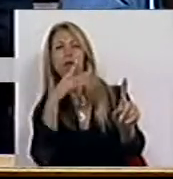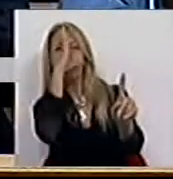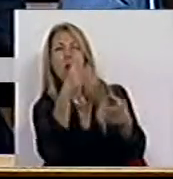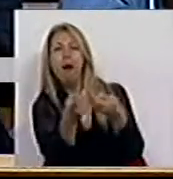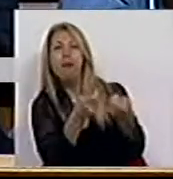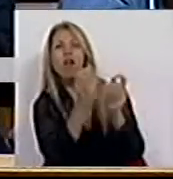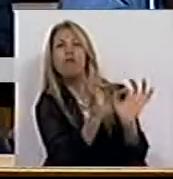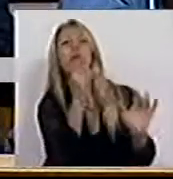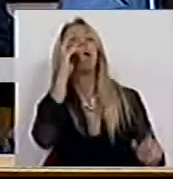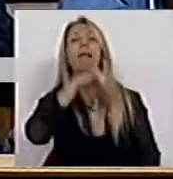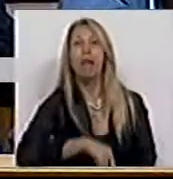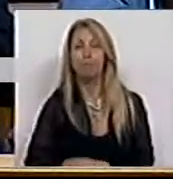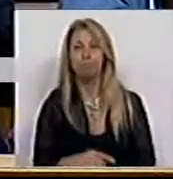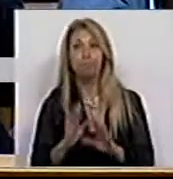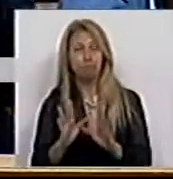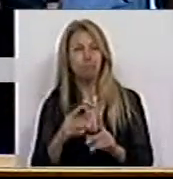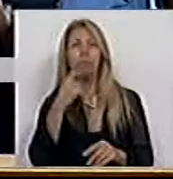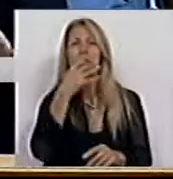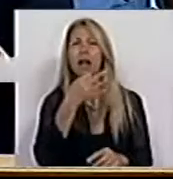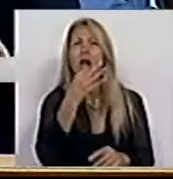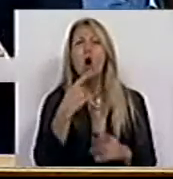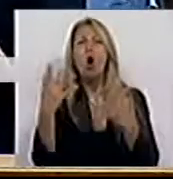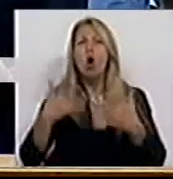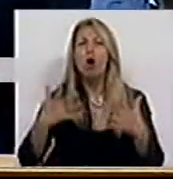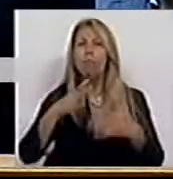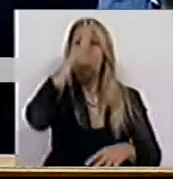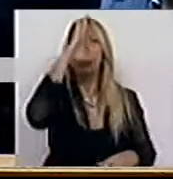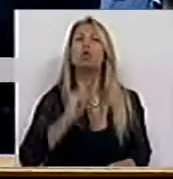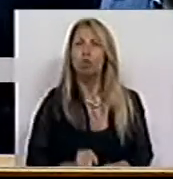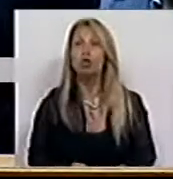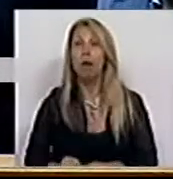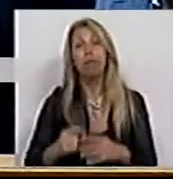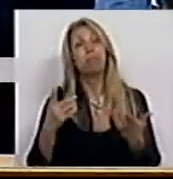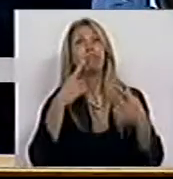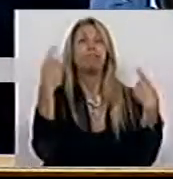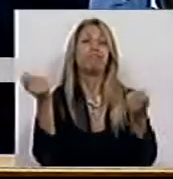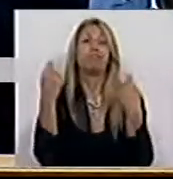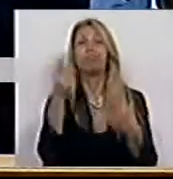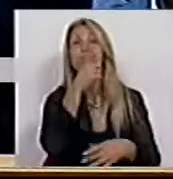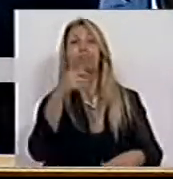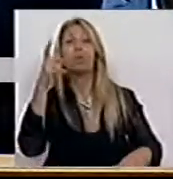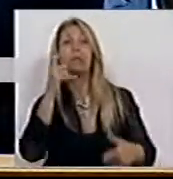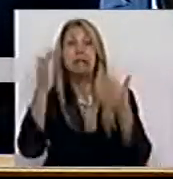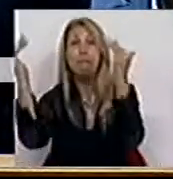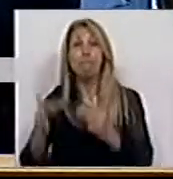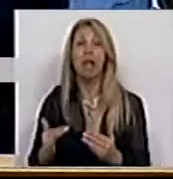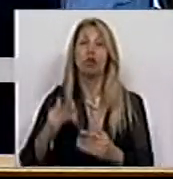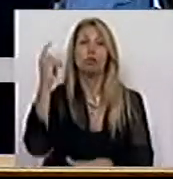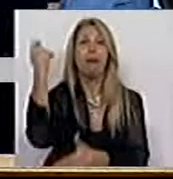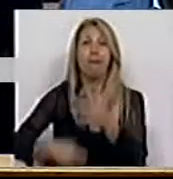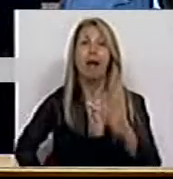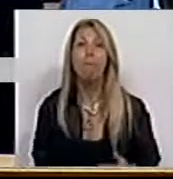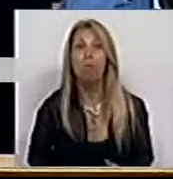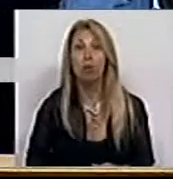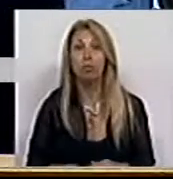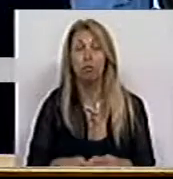partes, sobre o Orçamento do Estado. O prometido desagravamento fiscal, propaganda dos primeiros dias do Orçamento do Estado, resultou na